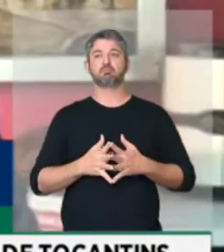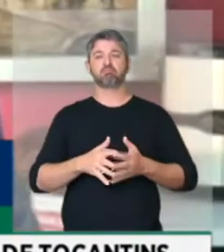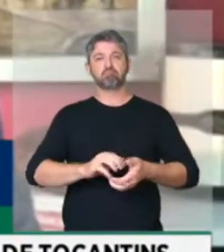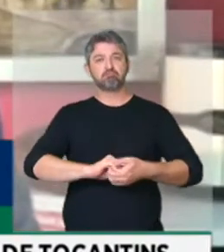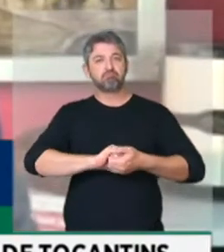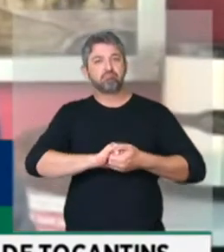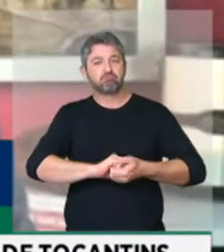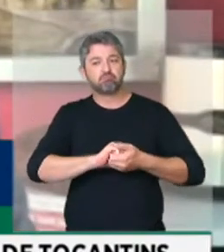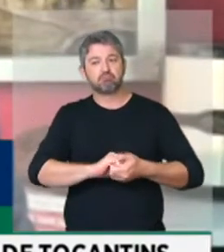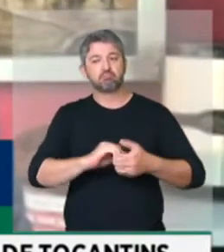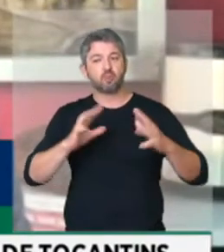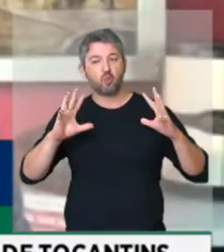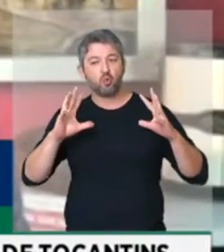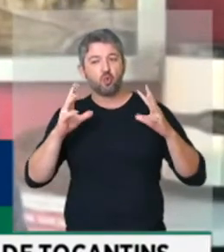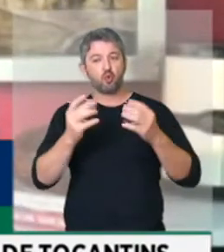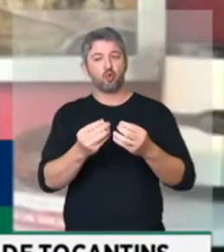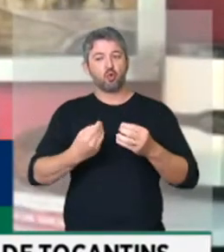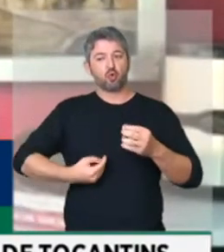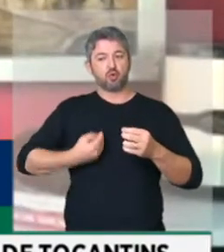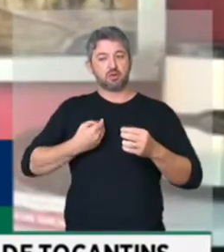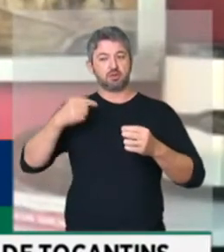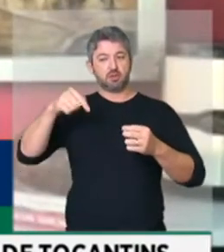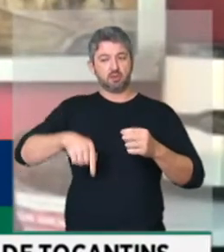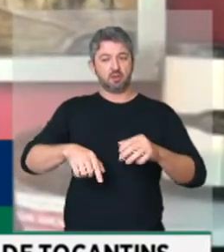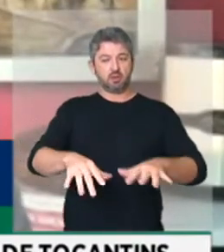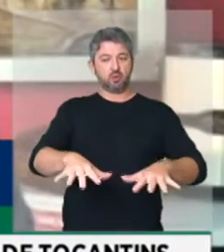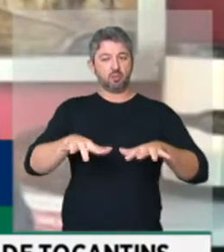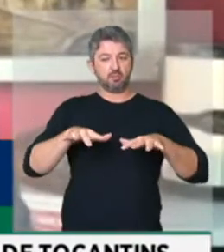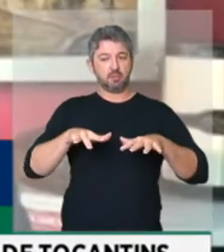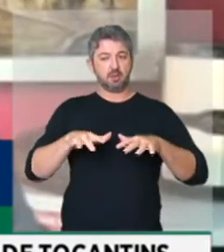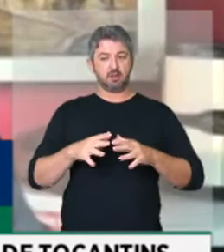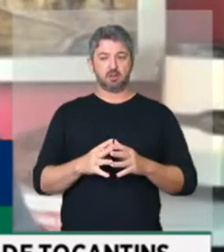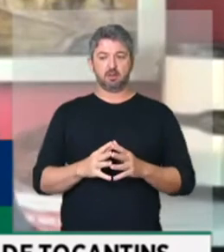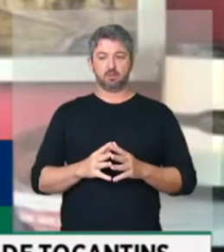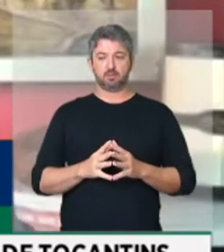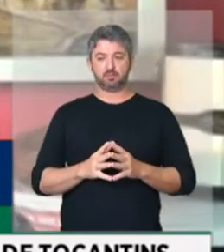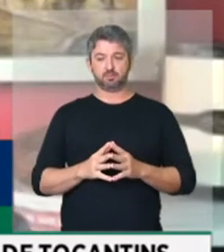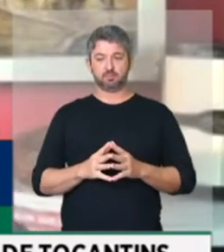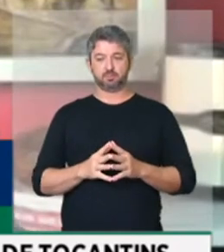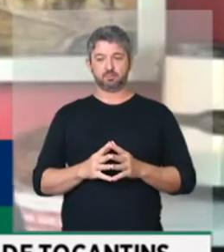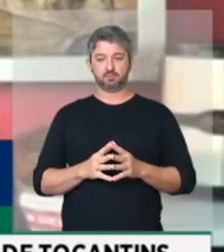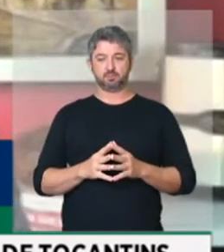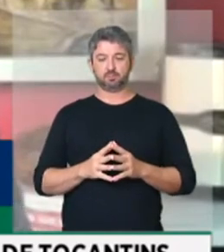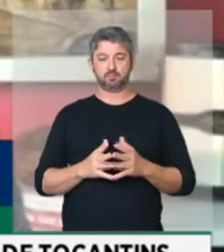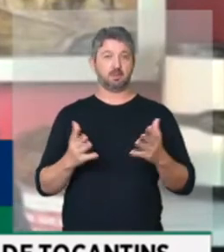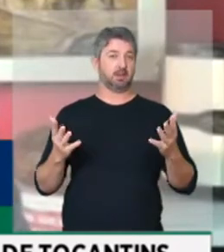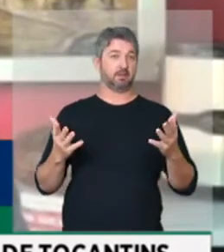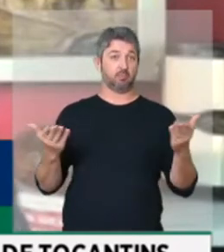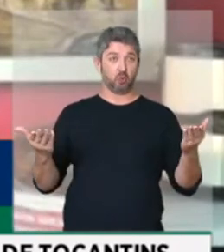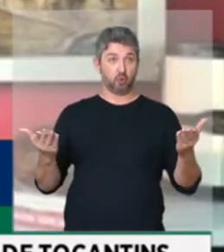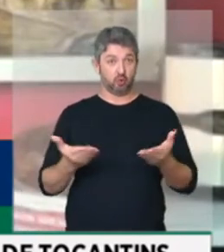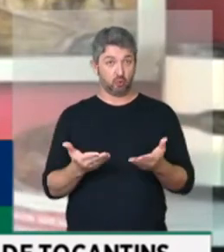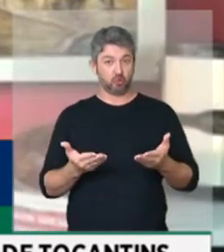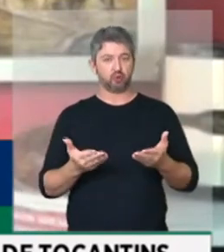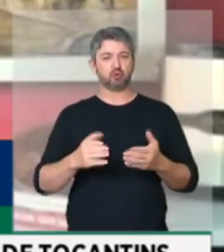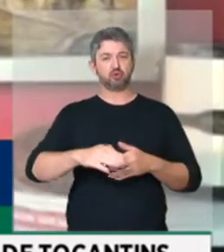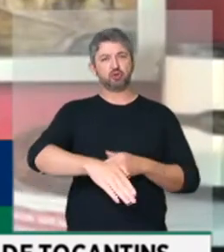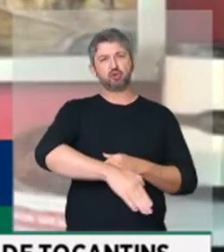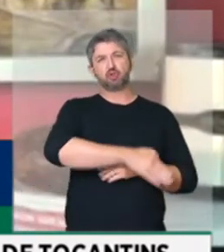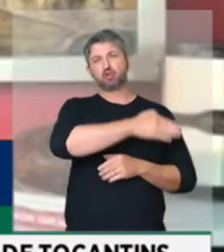a todos aqui, os que estão presentes no plenário, também no sistema remoto, Hoje, ao longo de todo o dia, esteve aqui